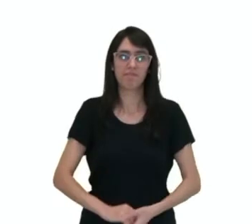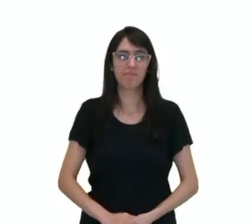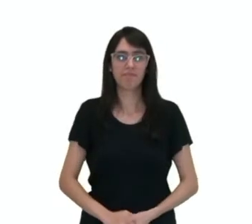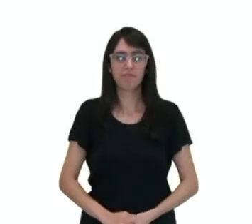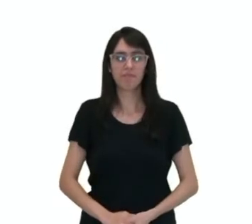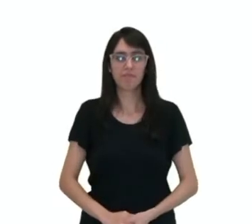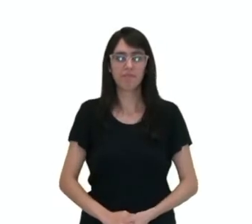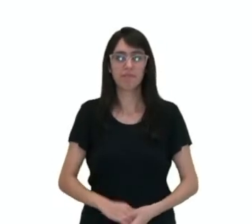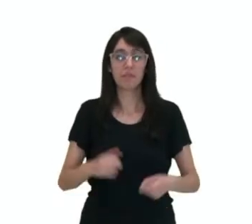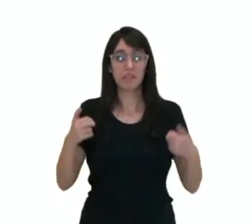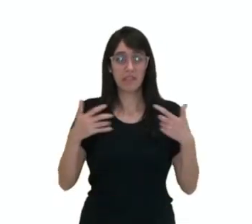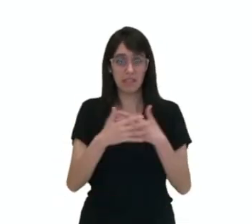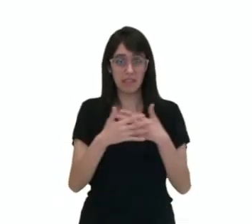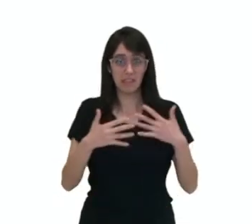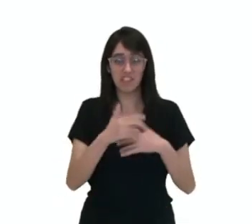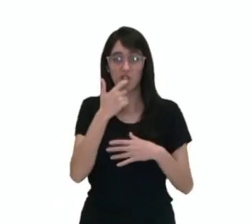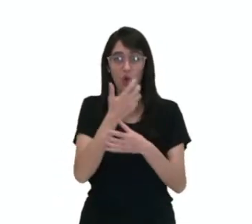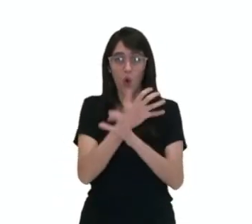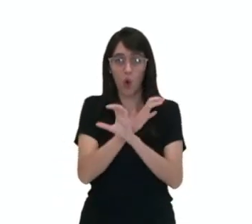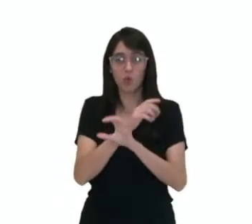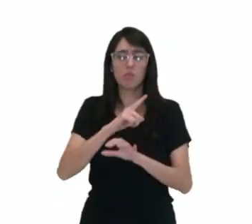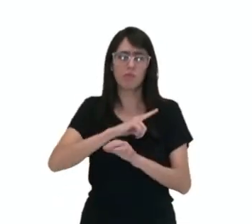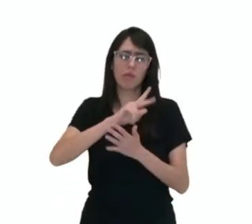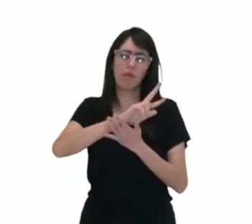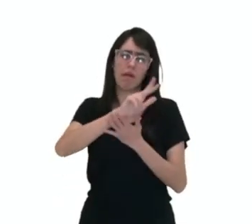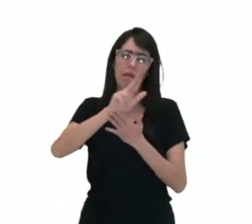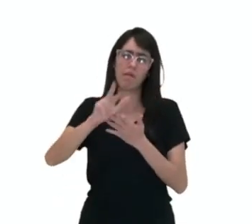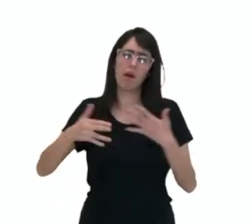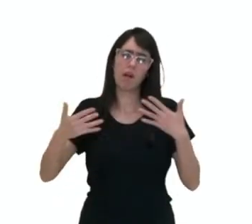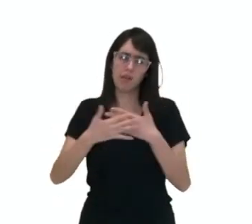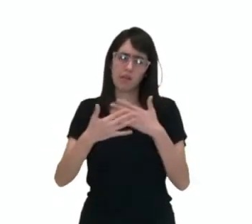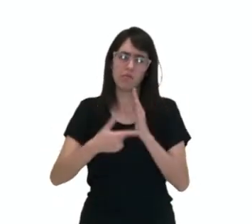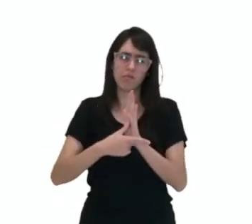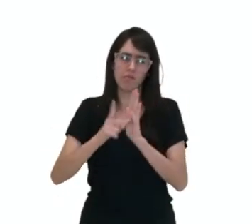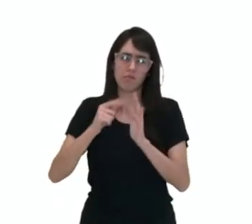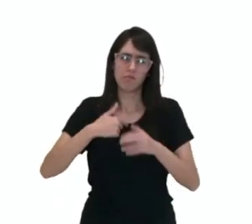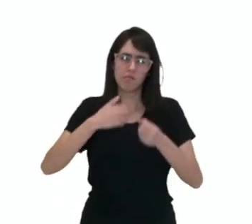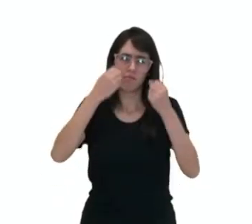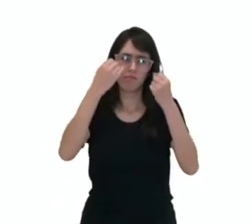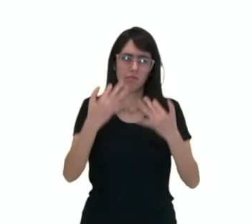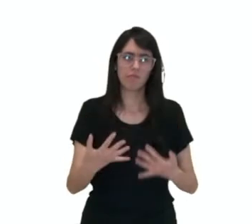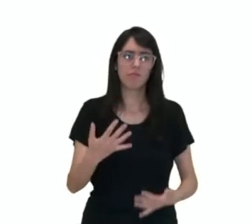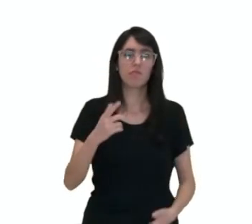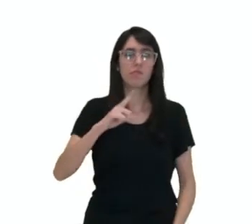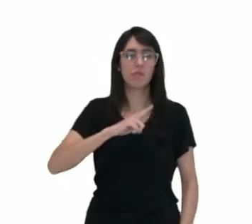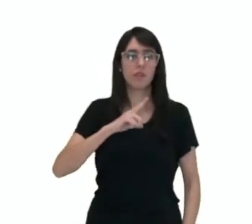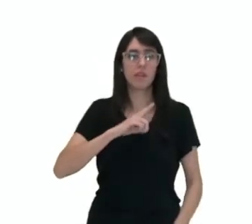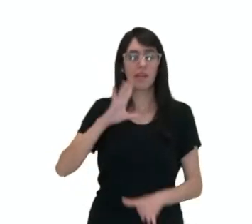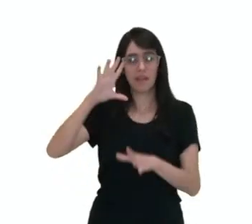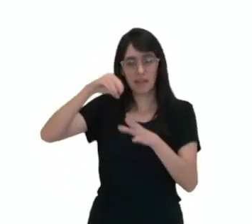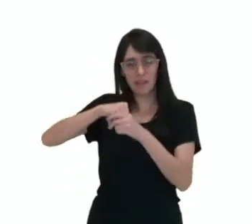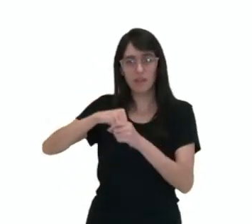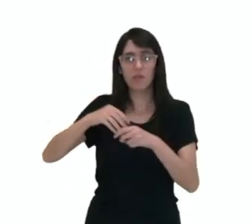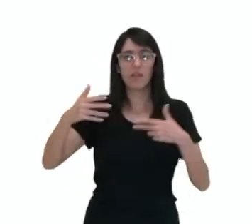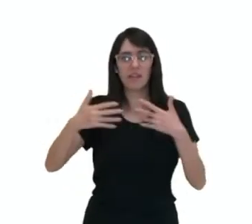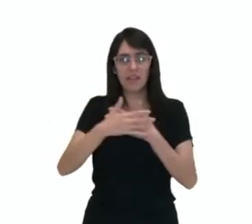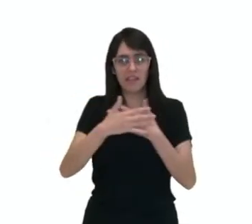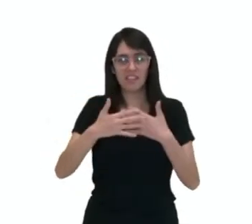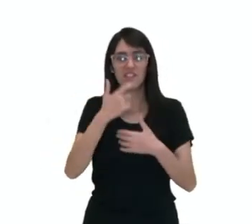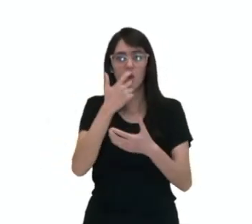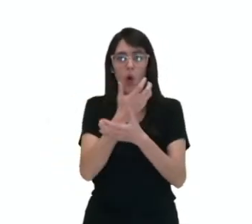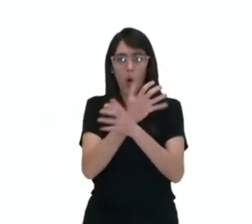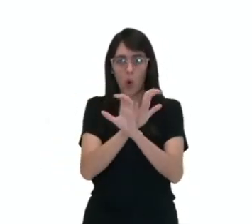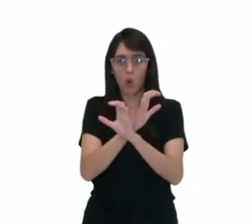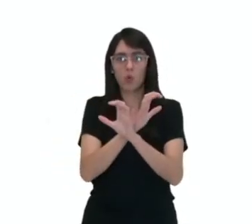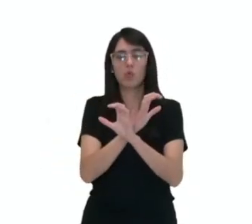No tecido conjuntivo ósseo, ele tem vários tecidos, lembra que eu tinha falado, né? Então nós temos dentro do tecido conjuntivo ósseo, né, nos